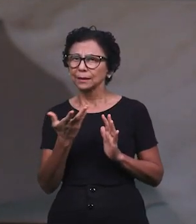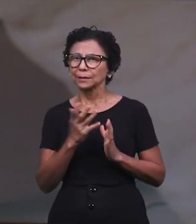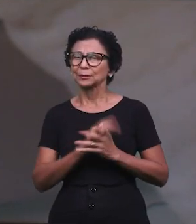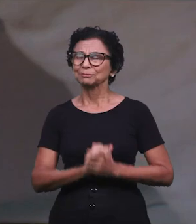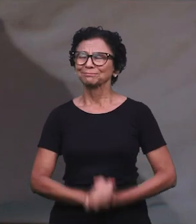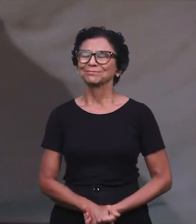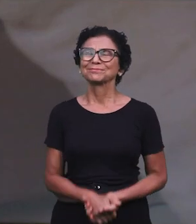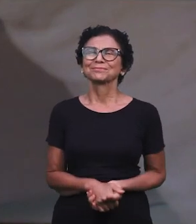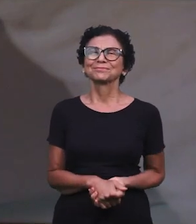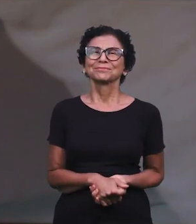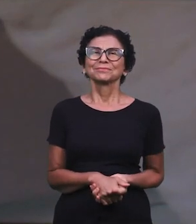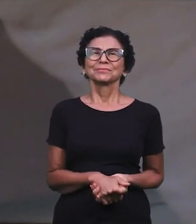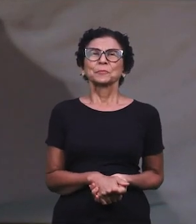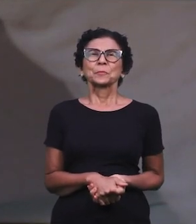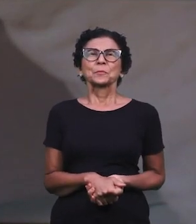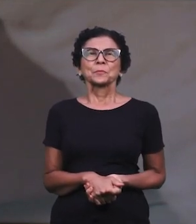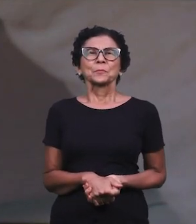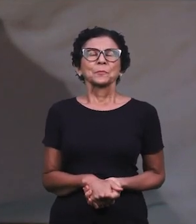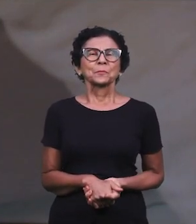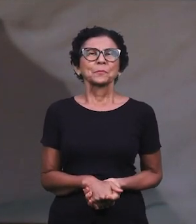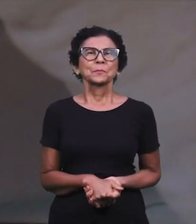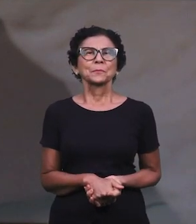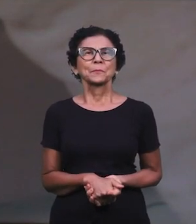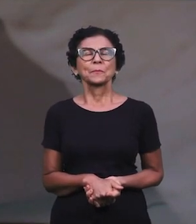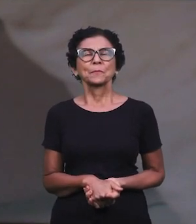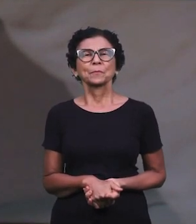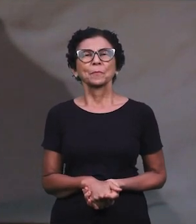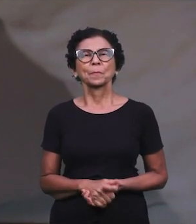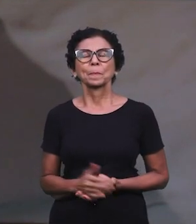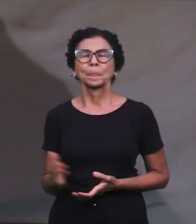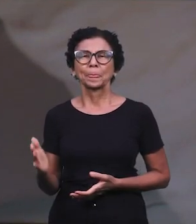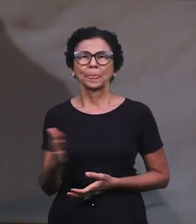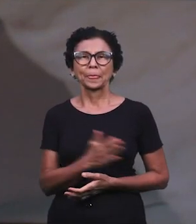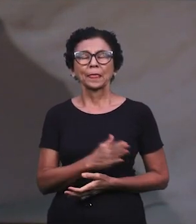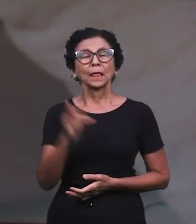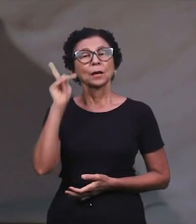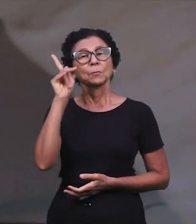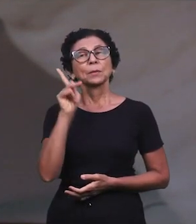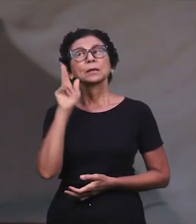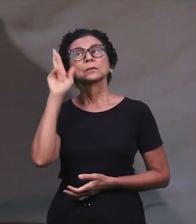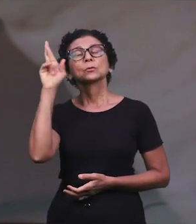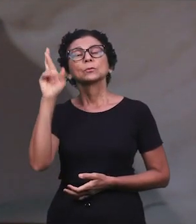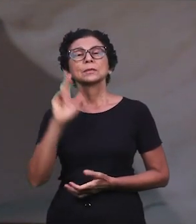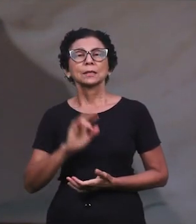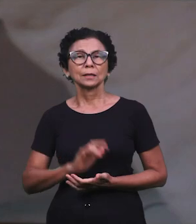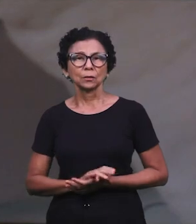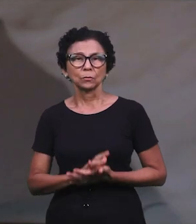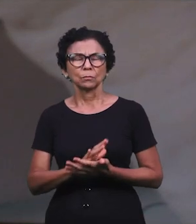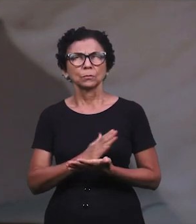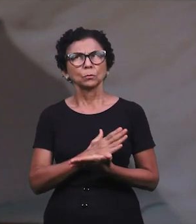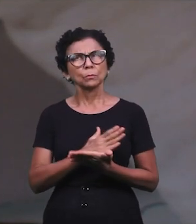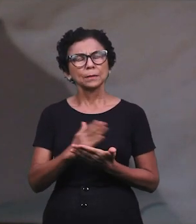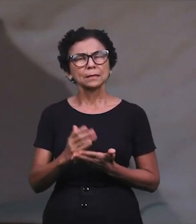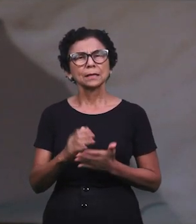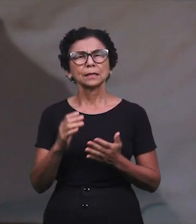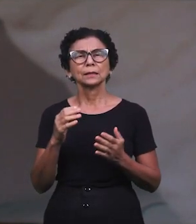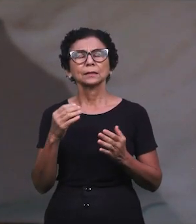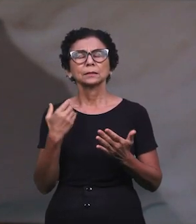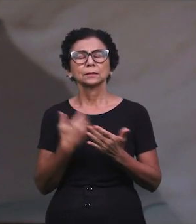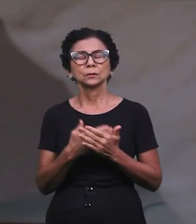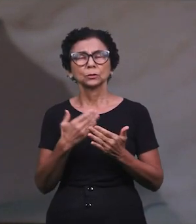bem? Vamos lá. A paz do Senhor. Eu comecei a estudar em dezembro para a